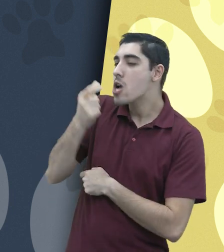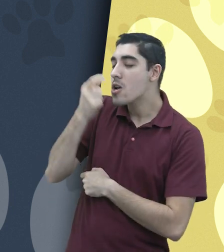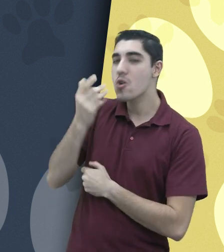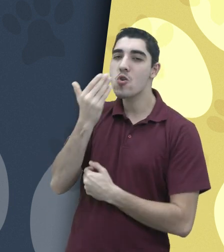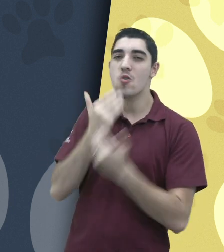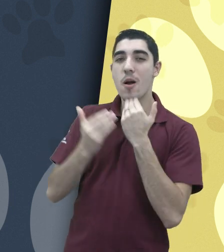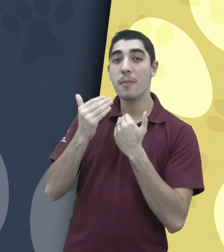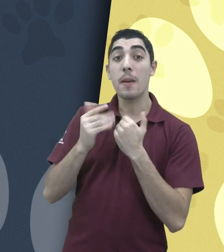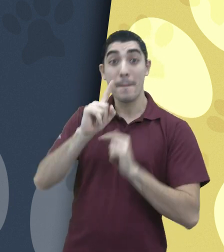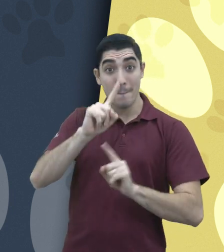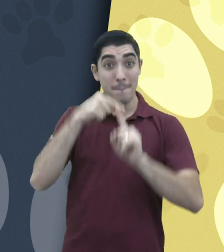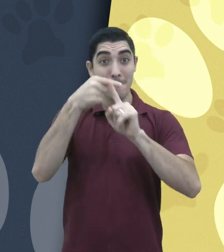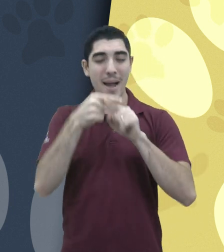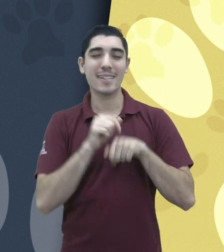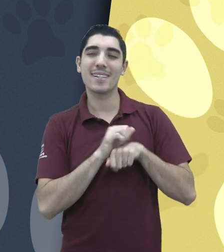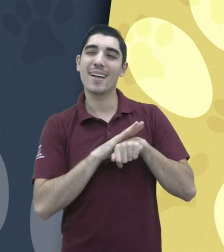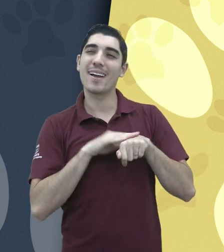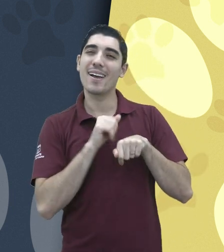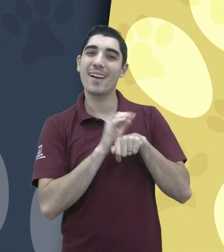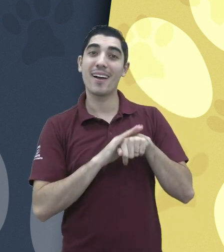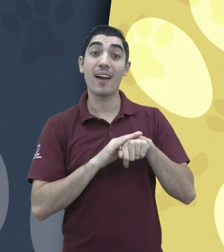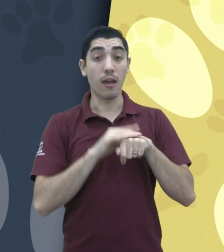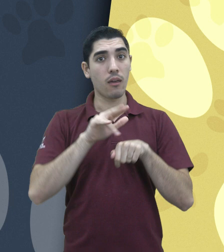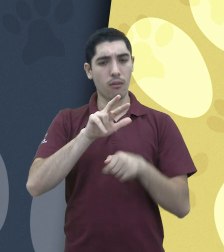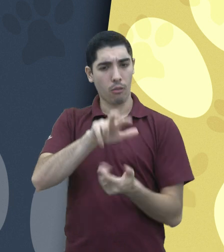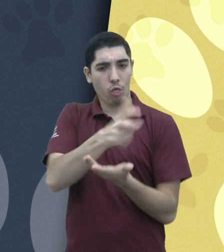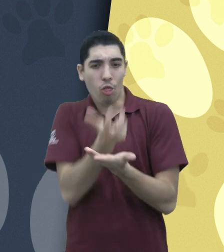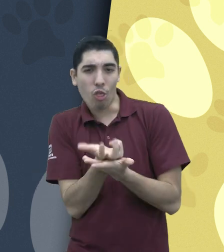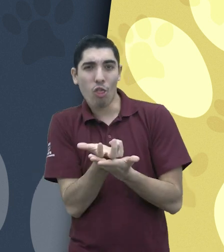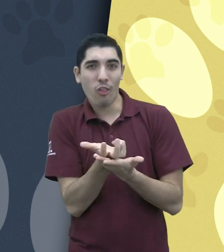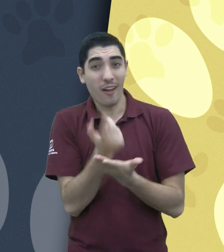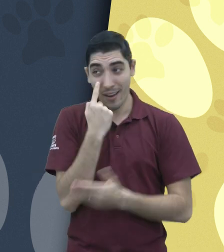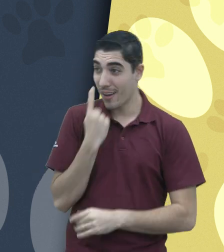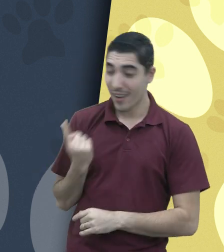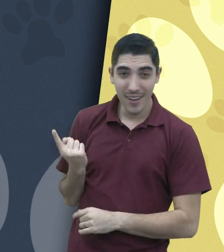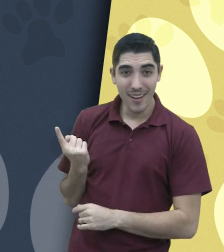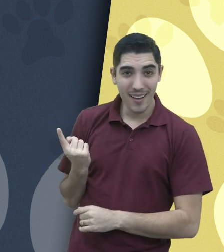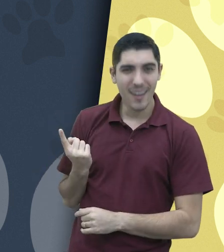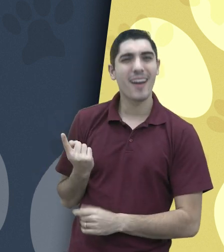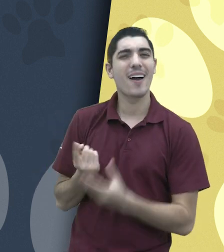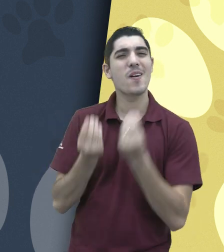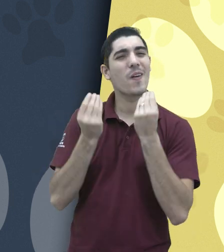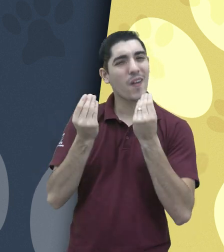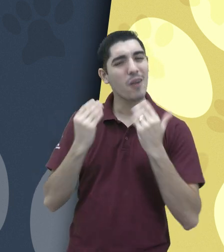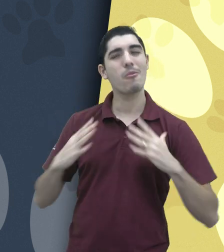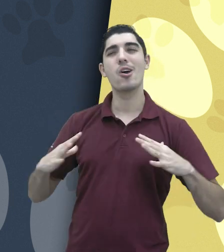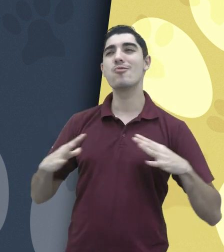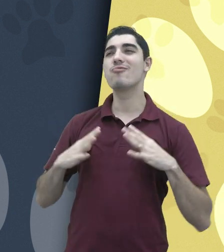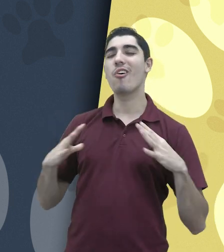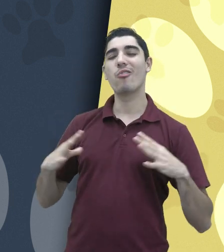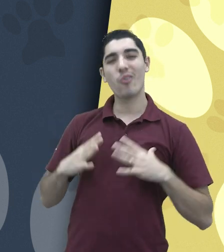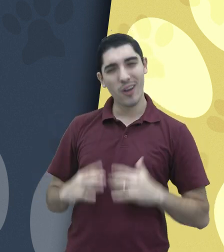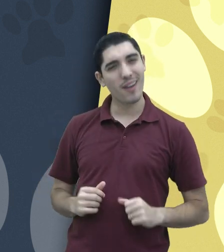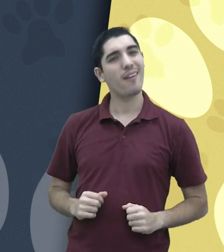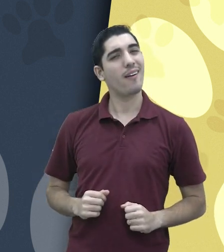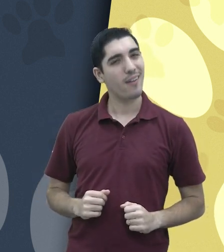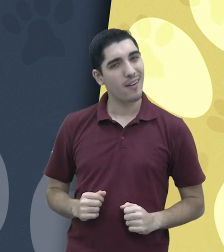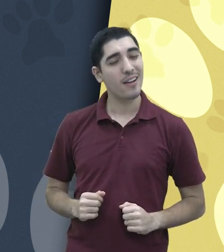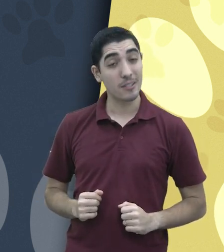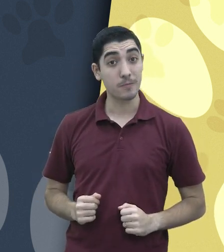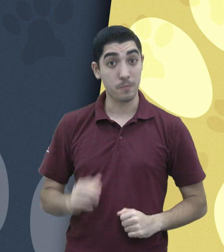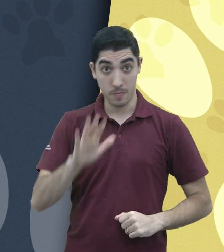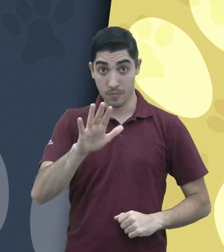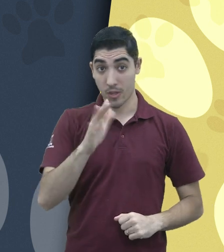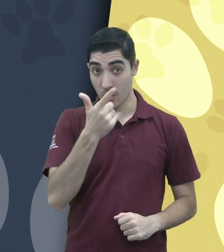um biscoito enquanto recebe um carinho. E detalhe, de cabeça para baixo, né? Dá para ser mais folgado do que isso, gente?